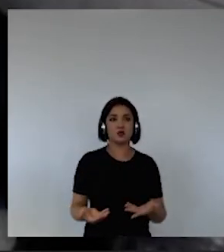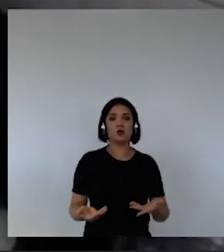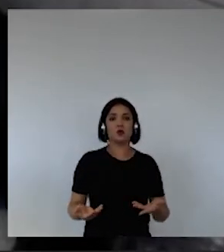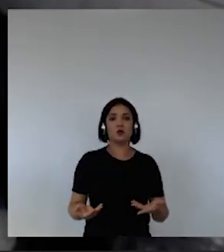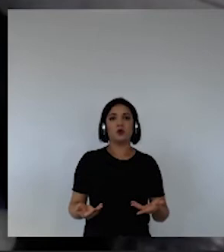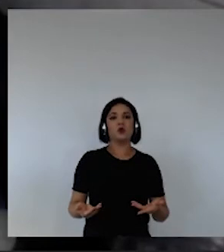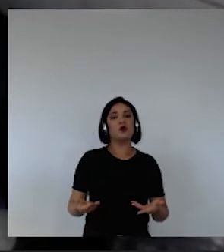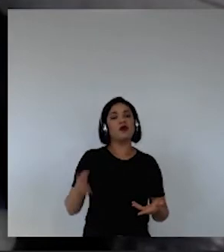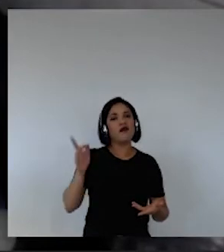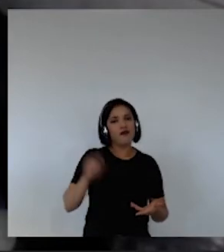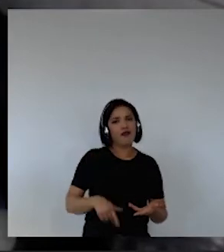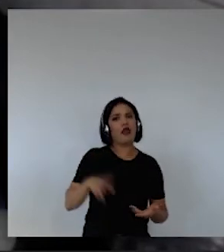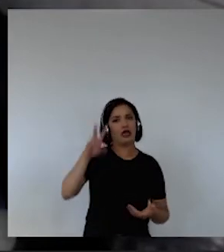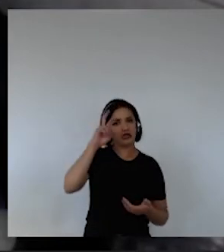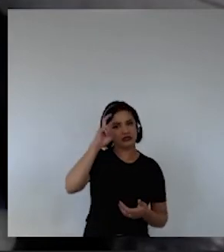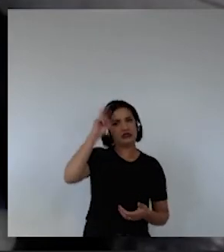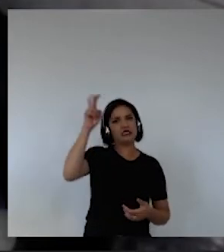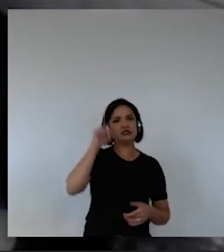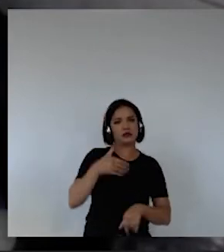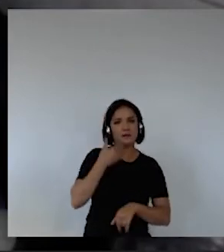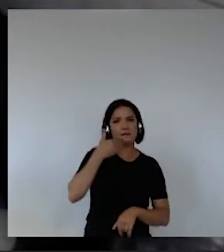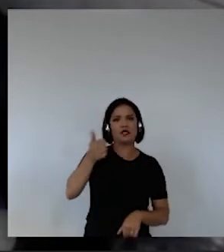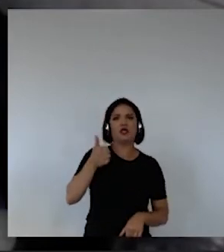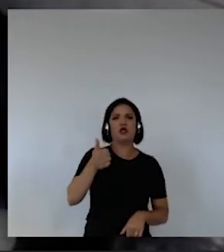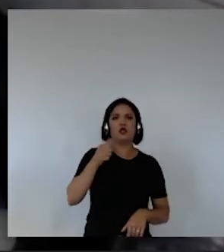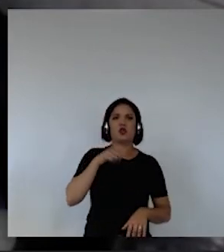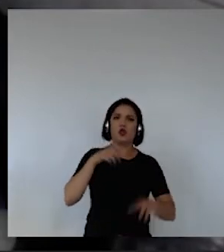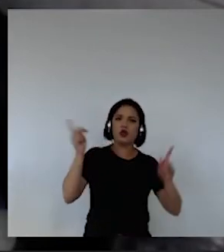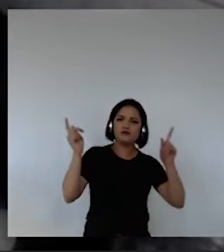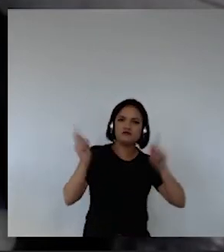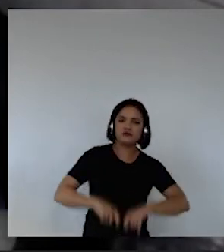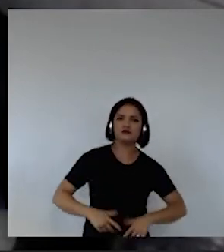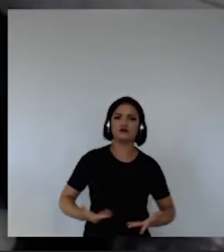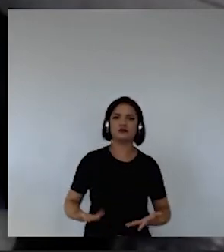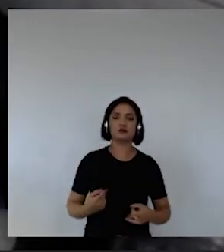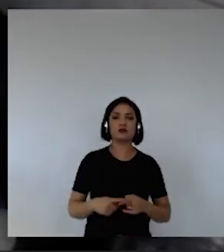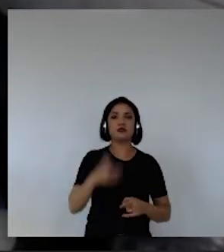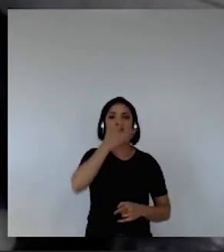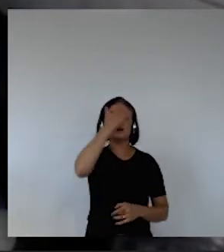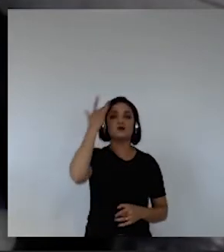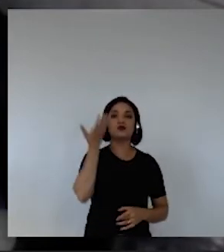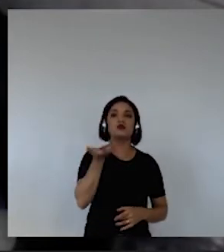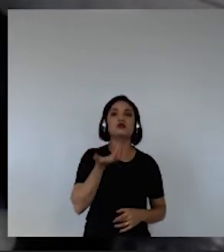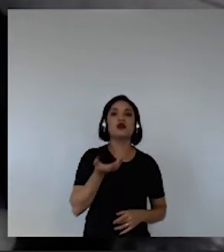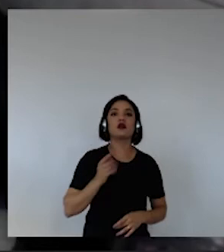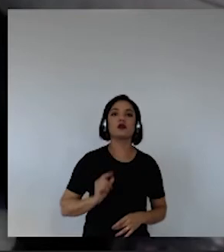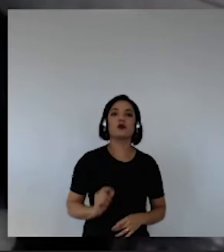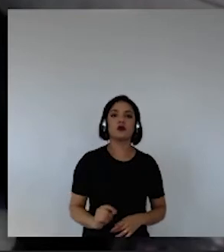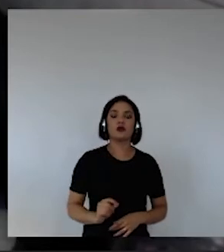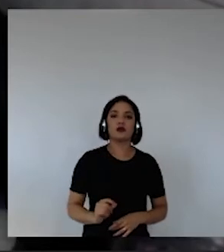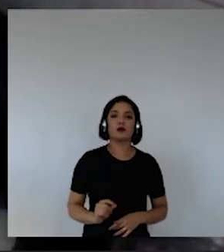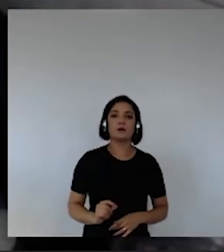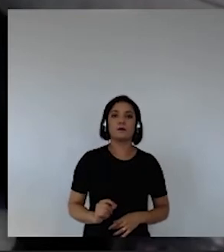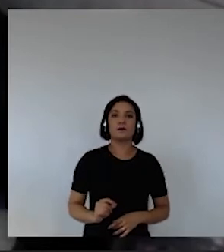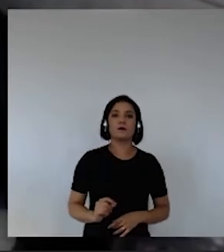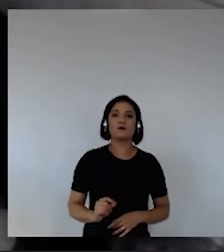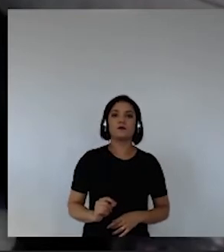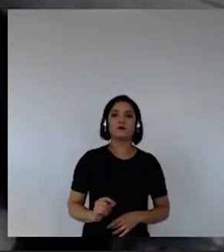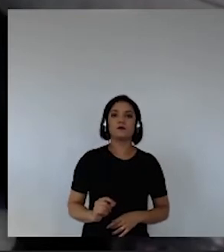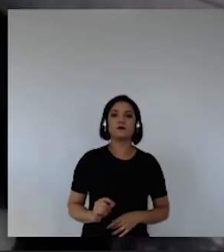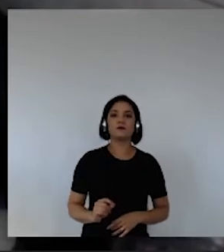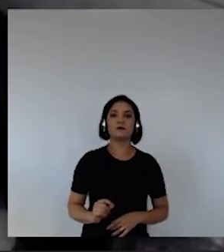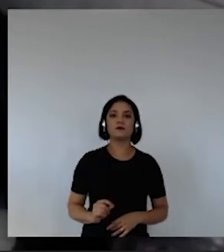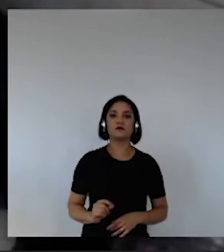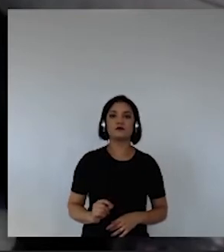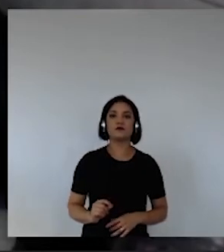caráter inteligente, é eficaz. Por quê? As pessoas pretendem o seguinte, elas pretendem buscar uma